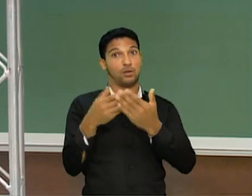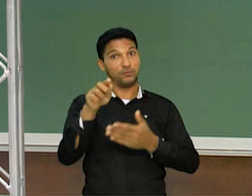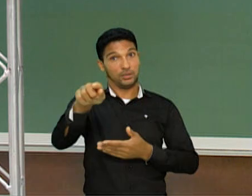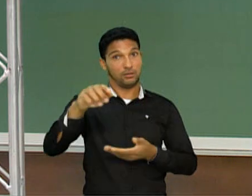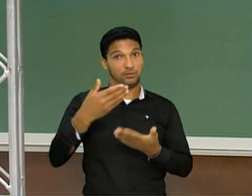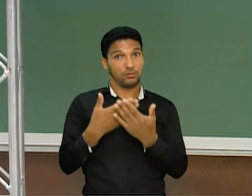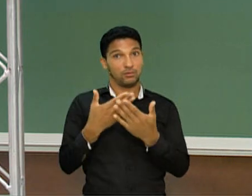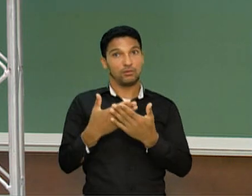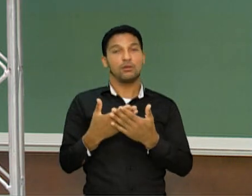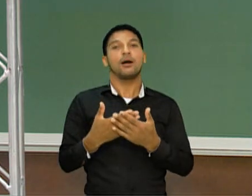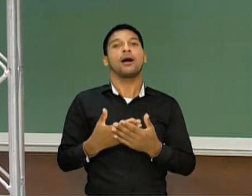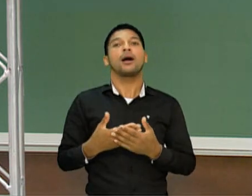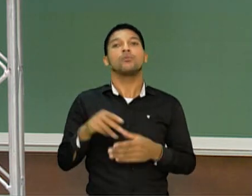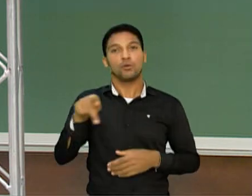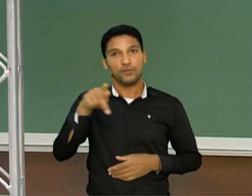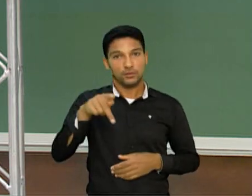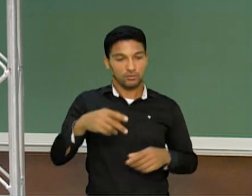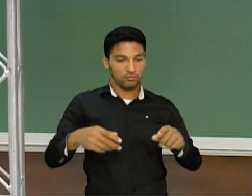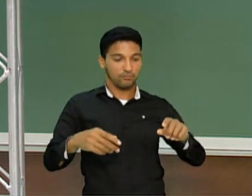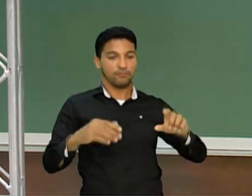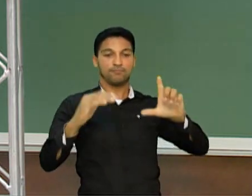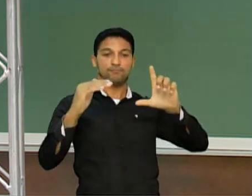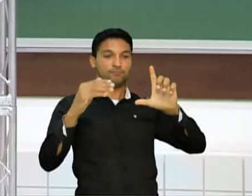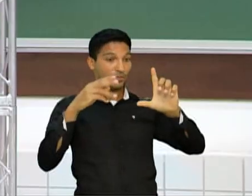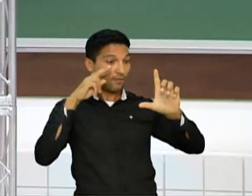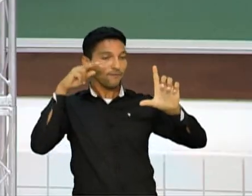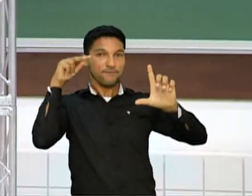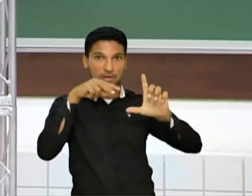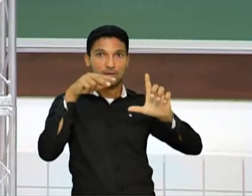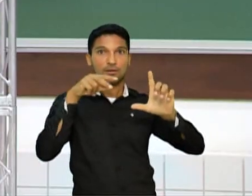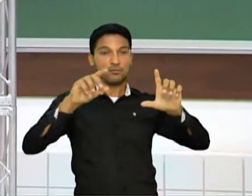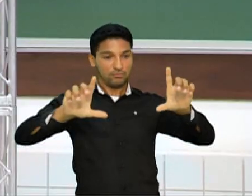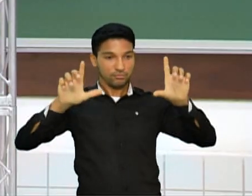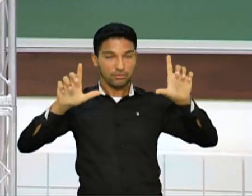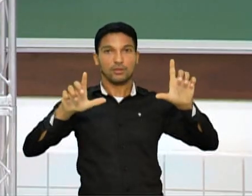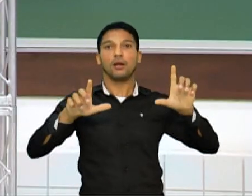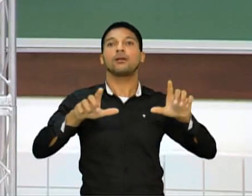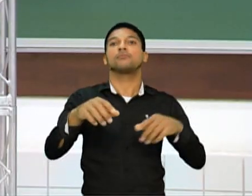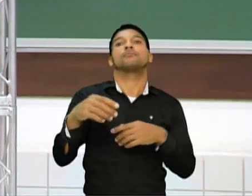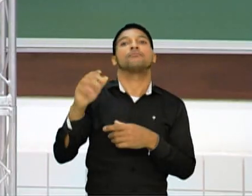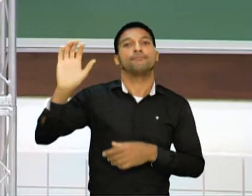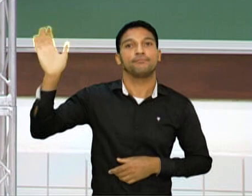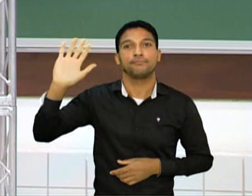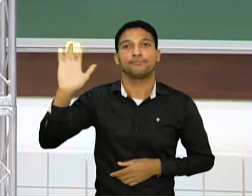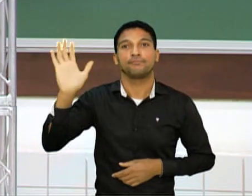mais sobre esse assunto, use seu livro didático e nos vemos numa próxima oportunidade.